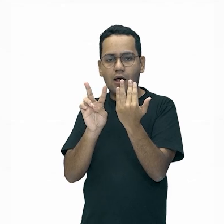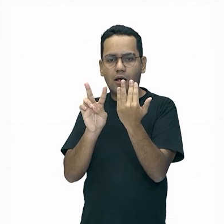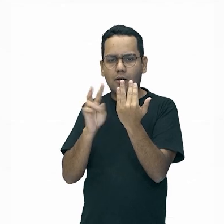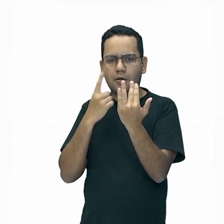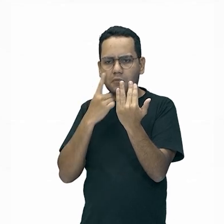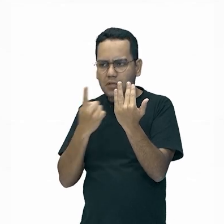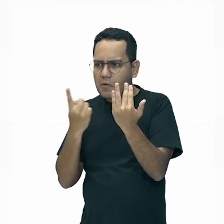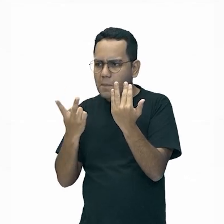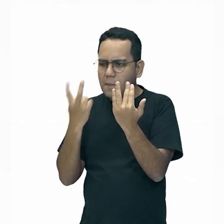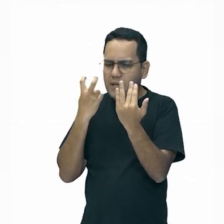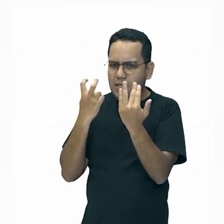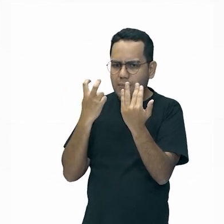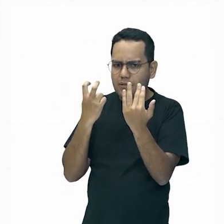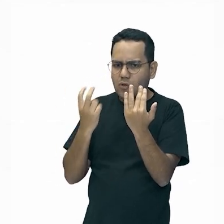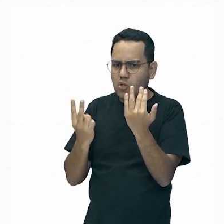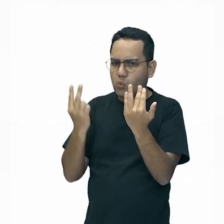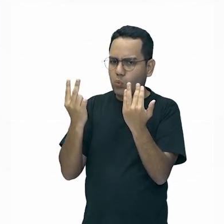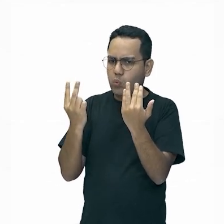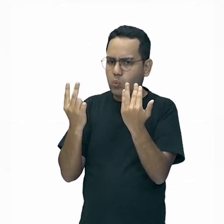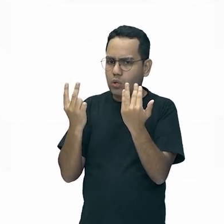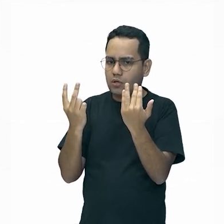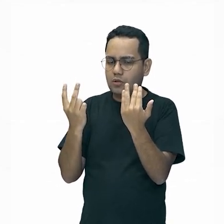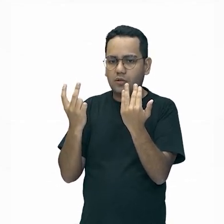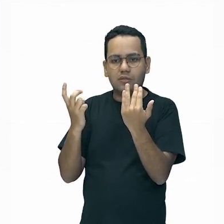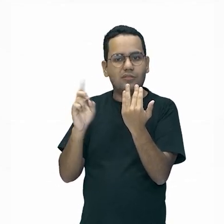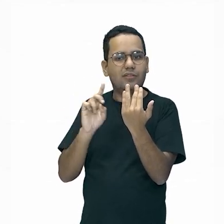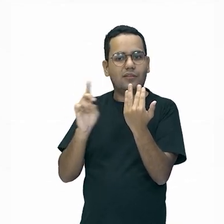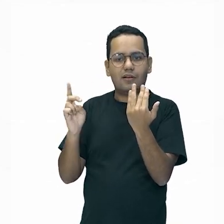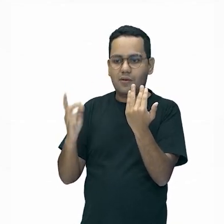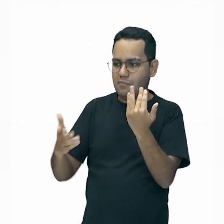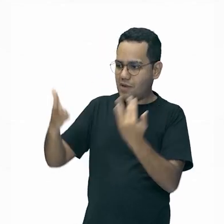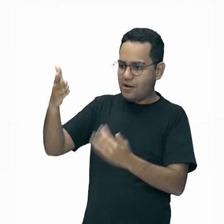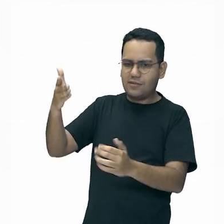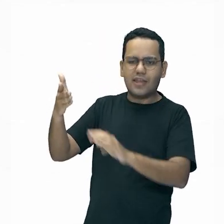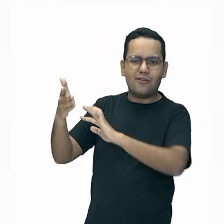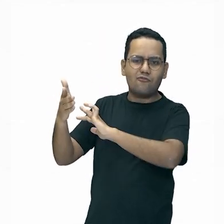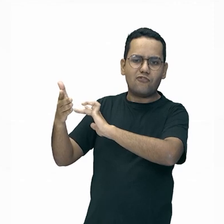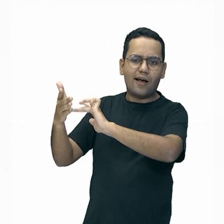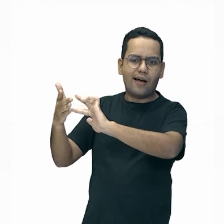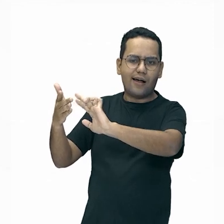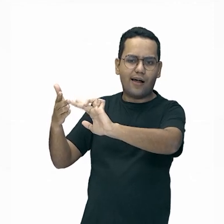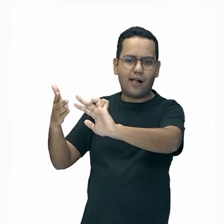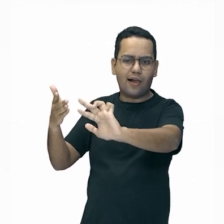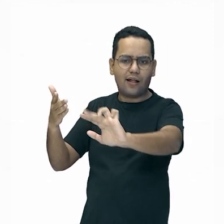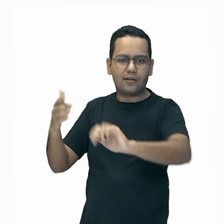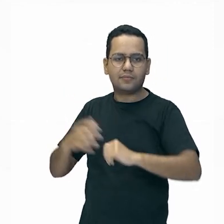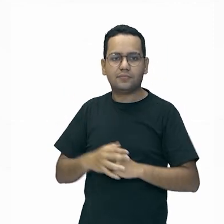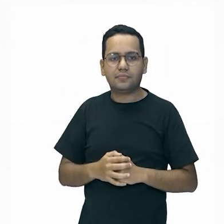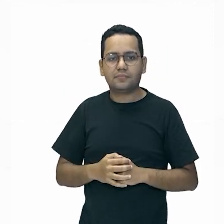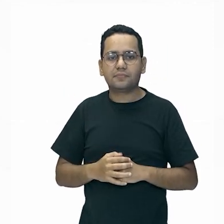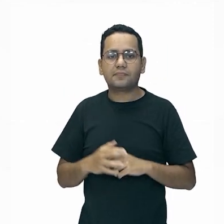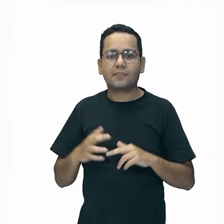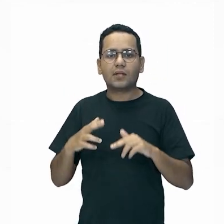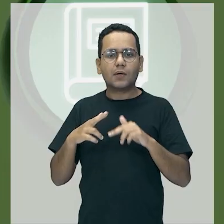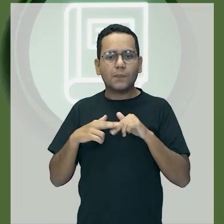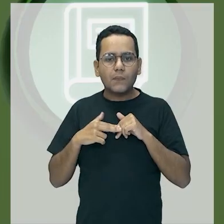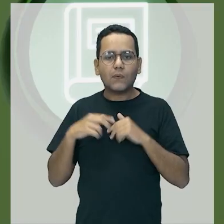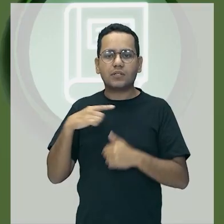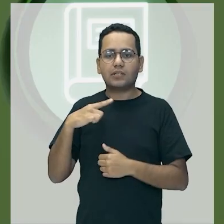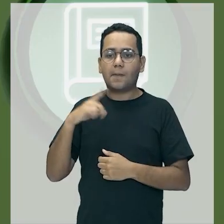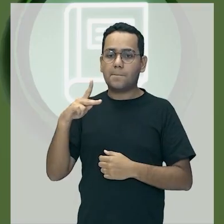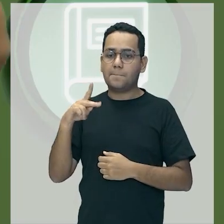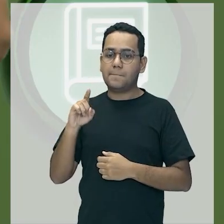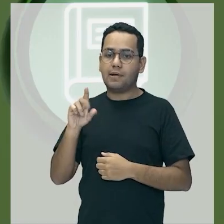duas linhas ali de luz. Eu tenho várias linhas de luz, tá, pessoal? A gente chama isso de padrão de